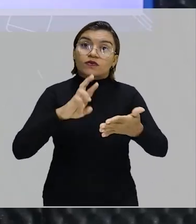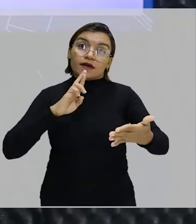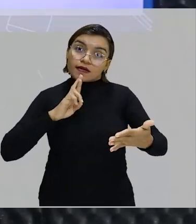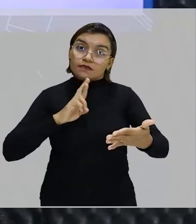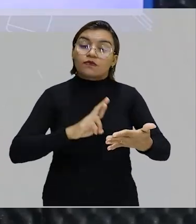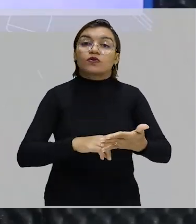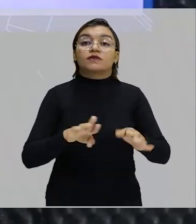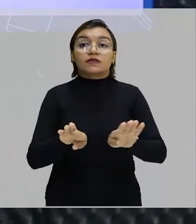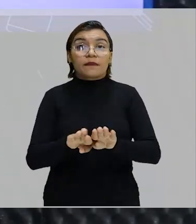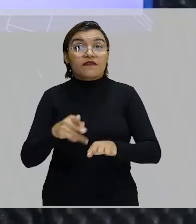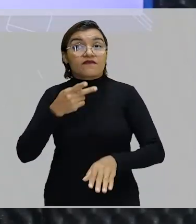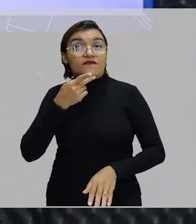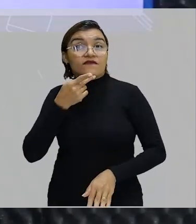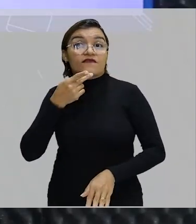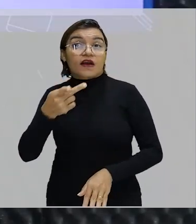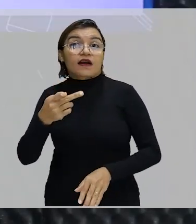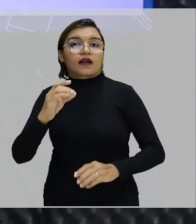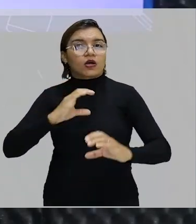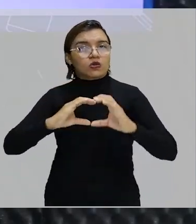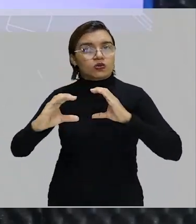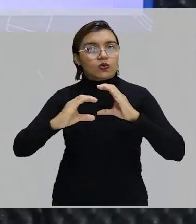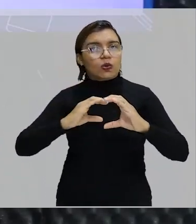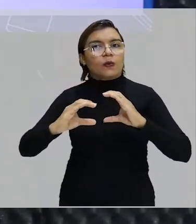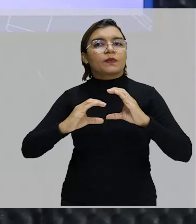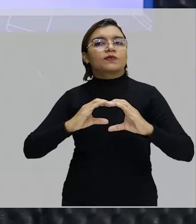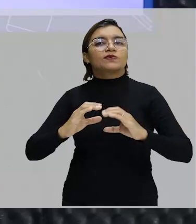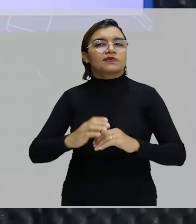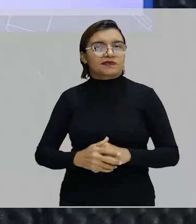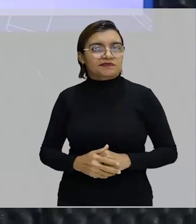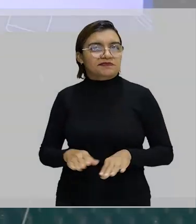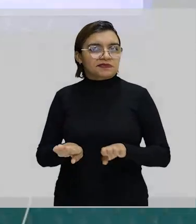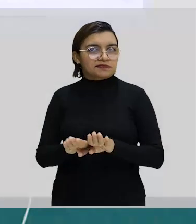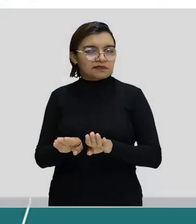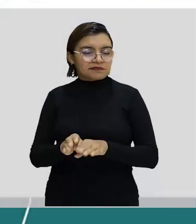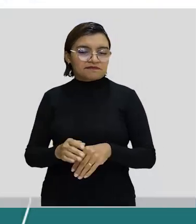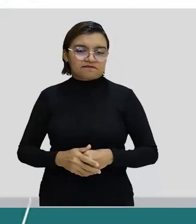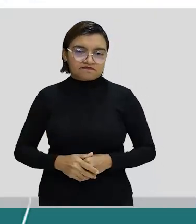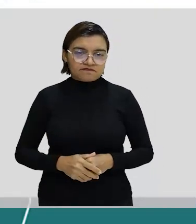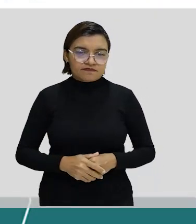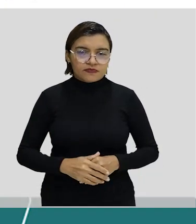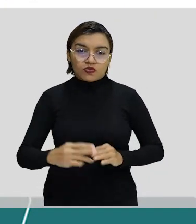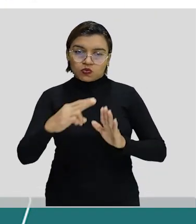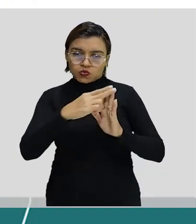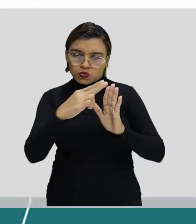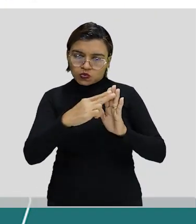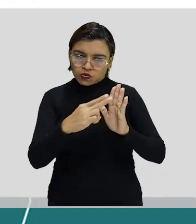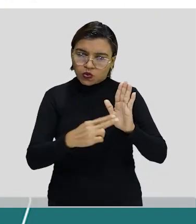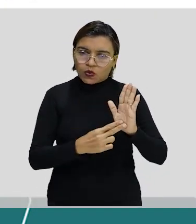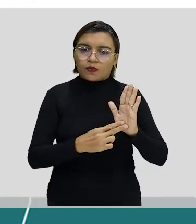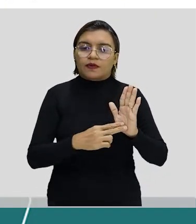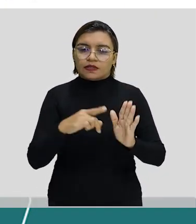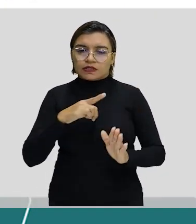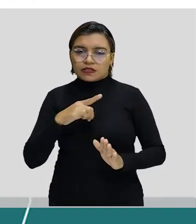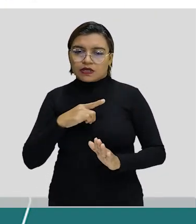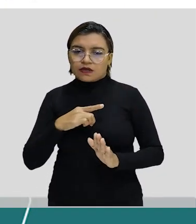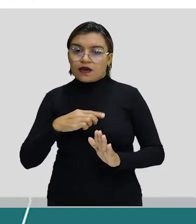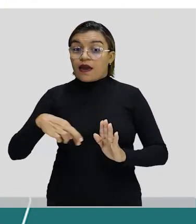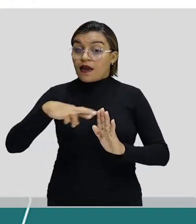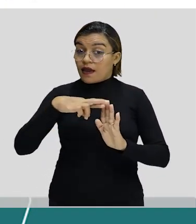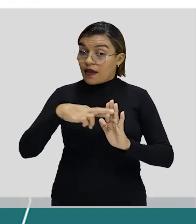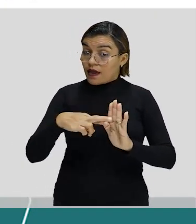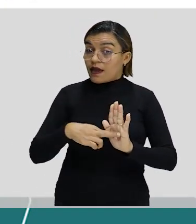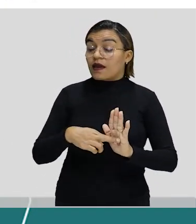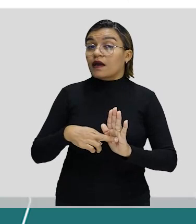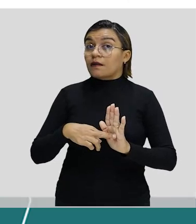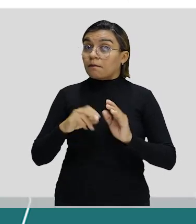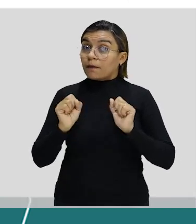você fala, você se comunica com as pessoas, tá certo? Então, norma, nós já sabemos, é a regra daquilo que pode